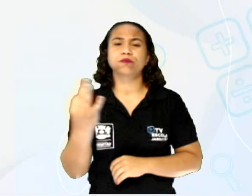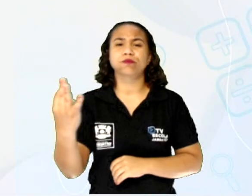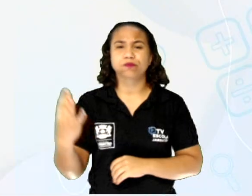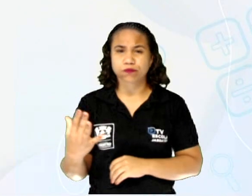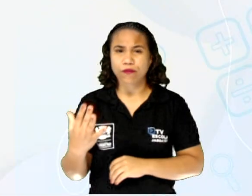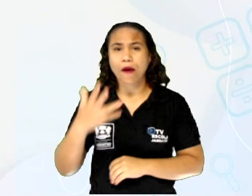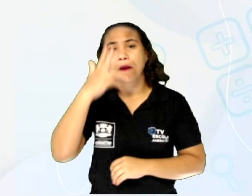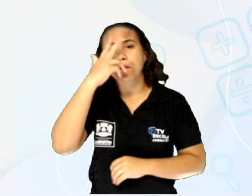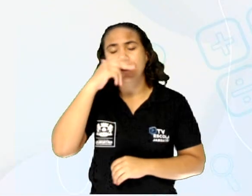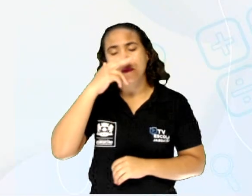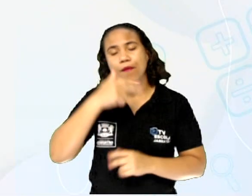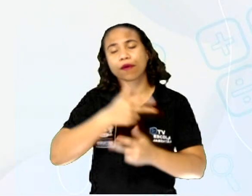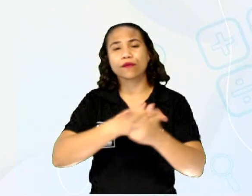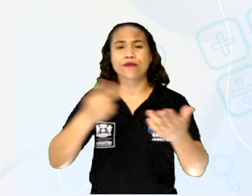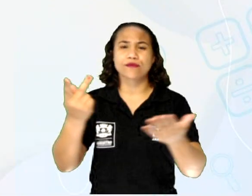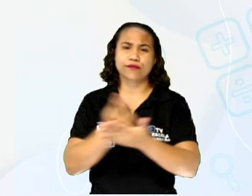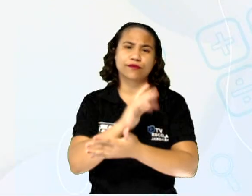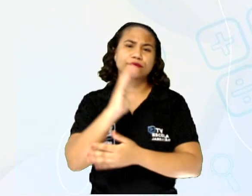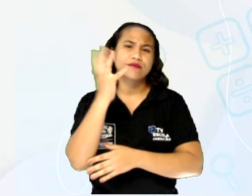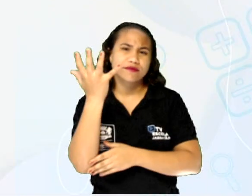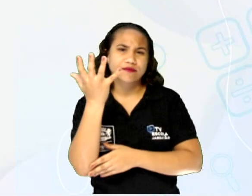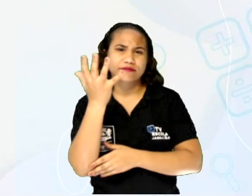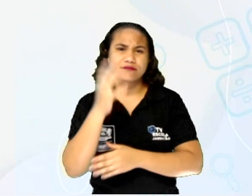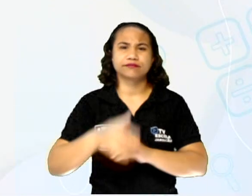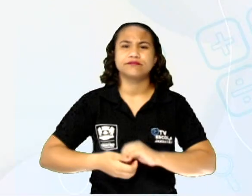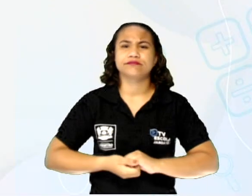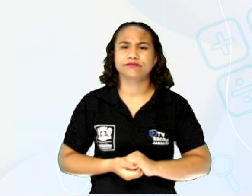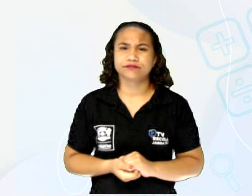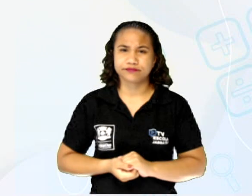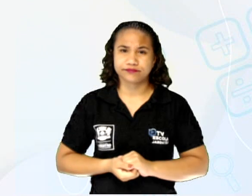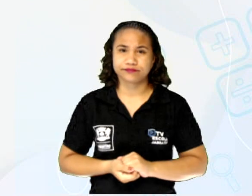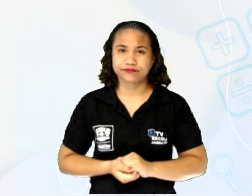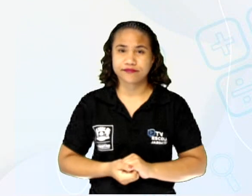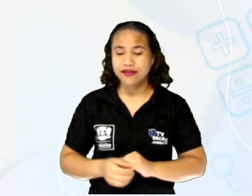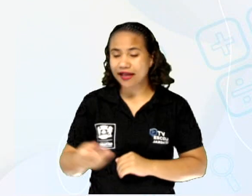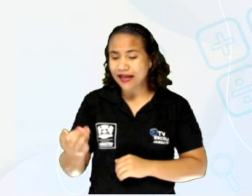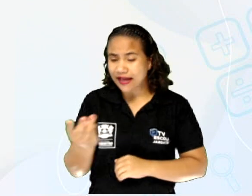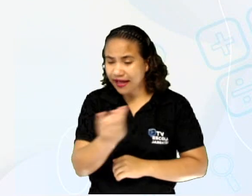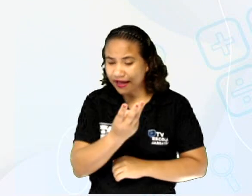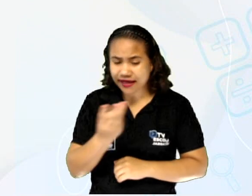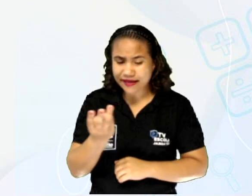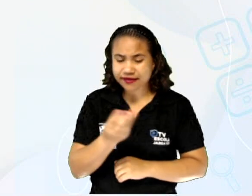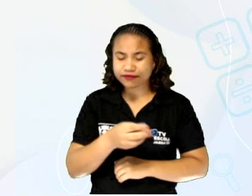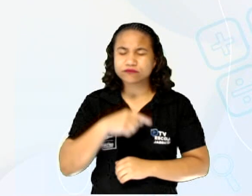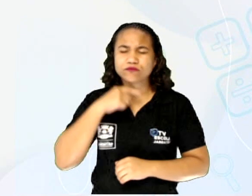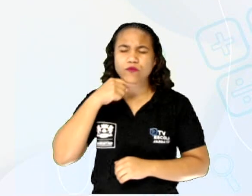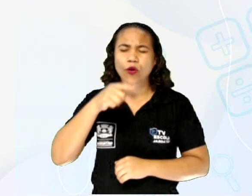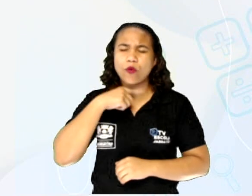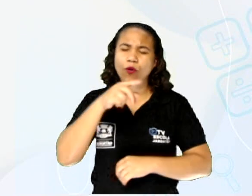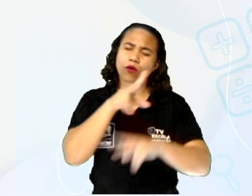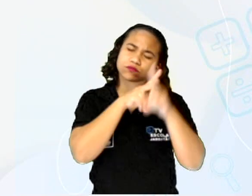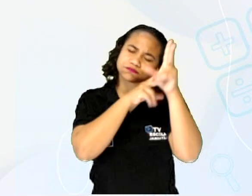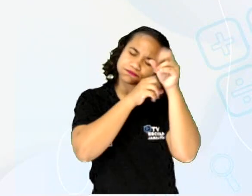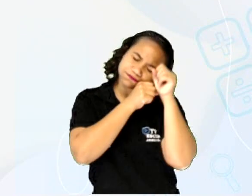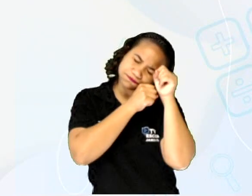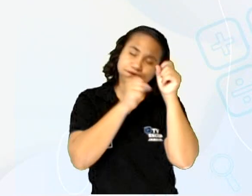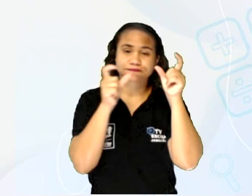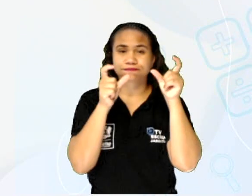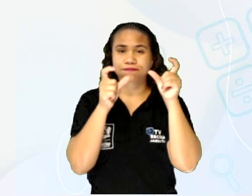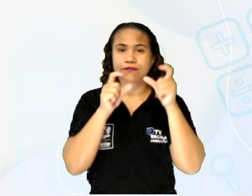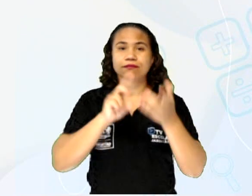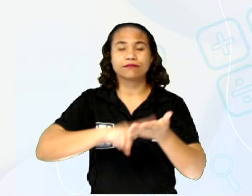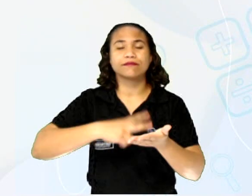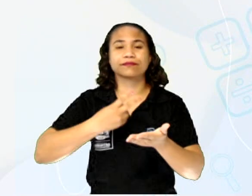mesma coisa. They are not sleeping. Eles não estão dormindo. They are